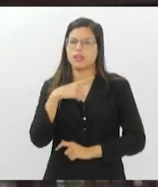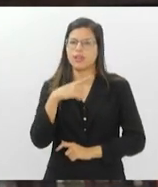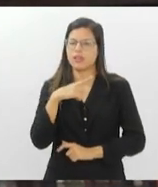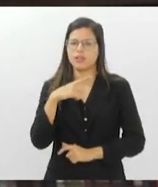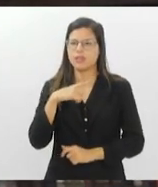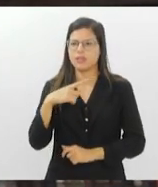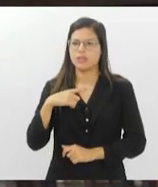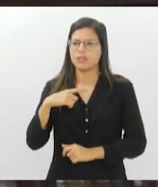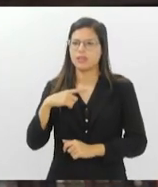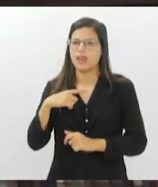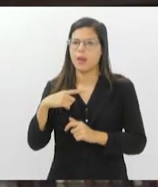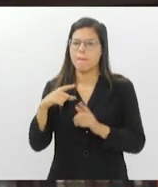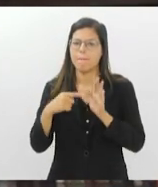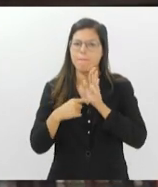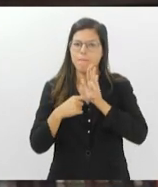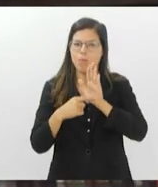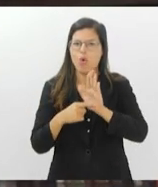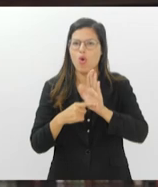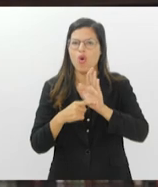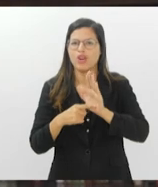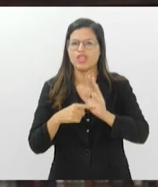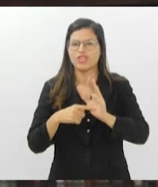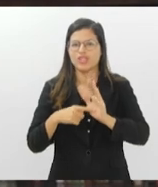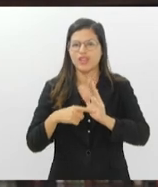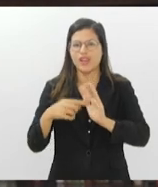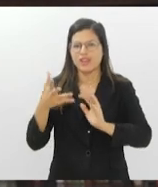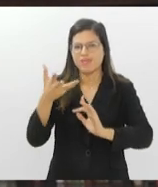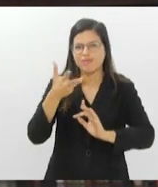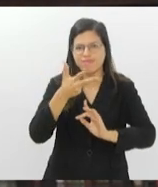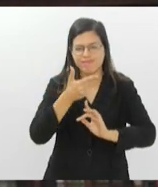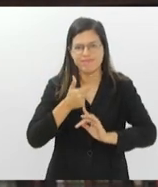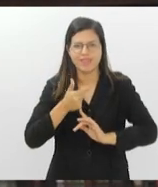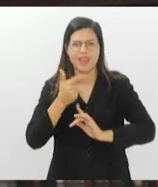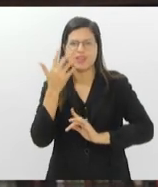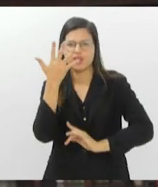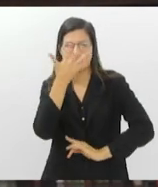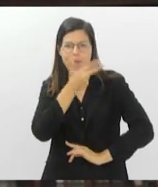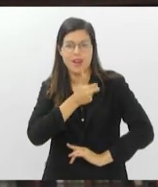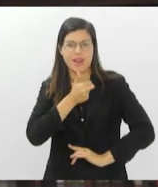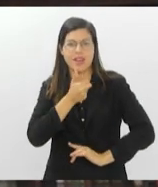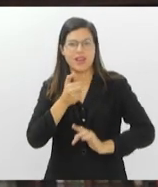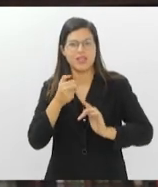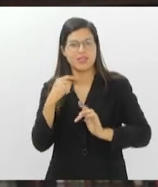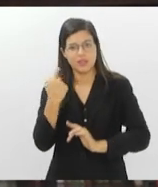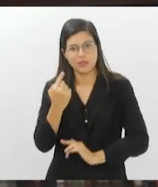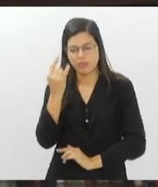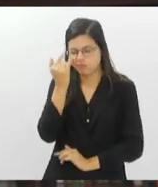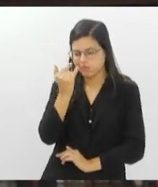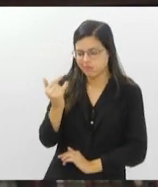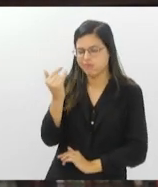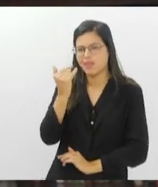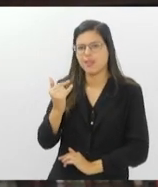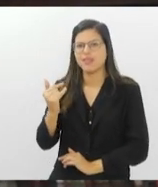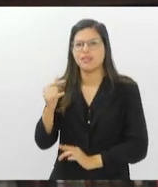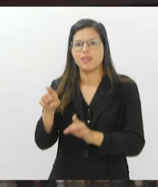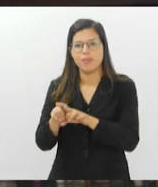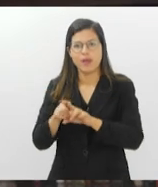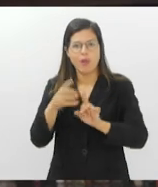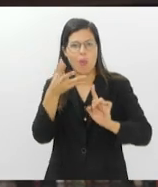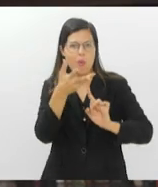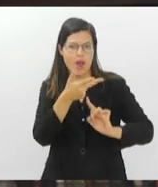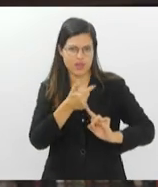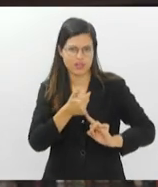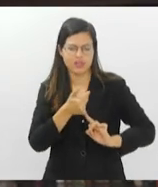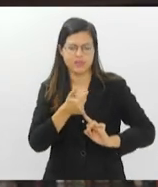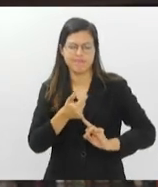dimensão sensível, estética, de beleza, que fazem com que a gente possa apreciá-las também como arte, né?